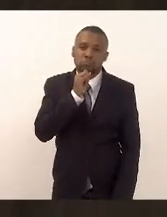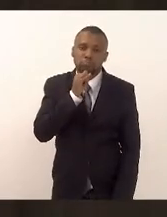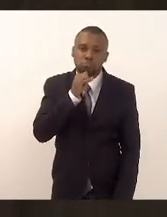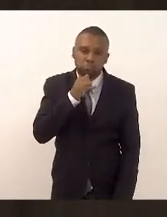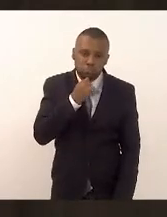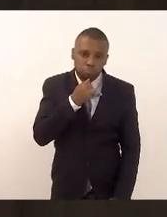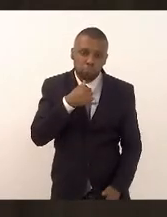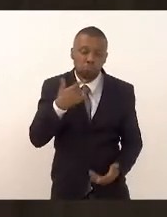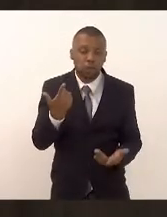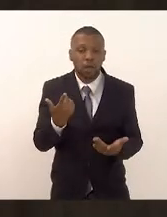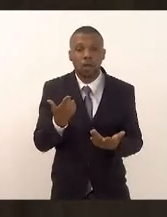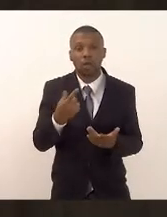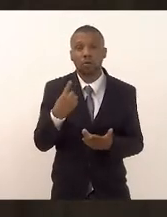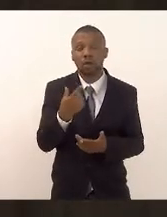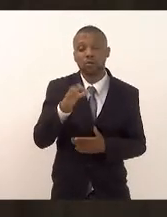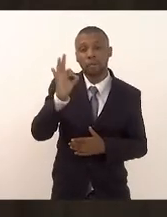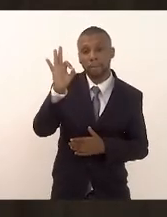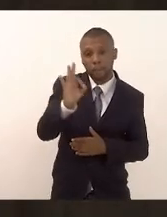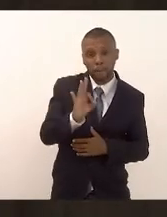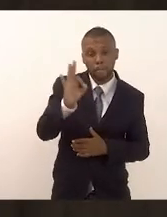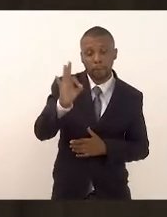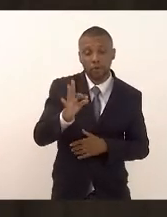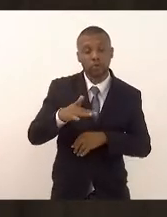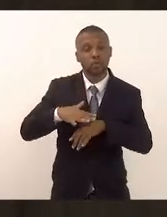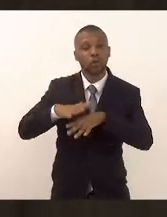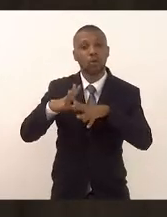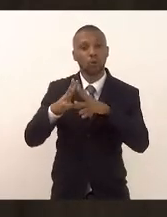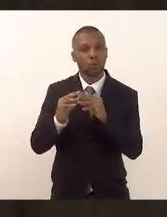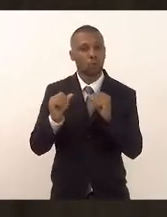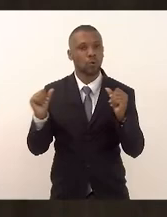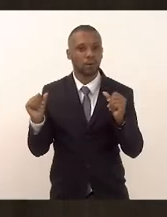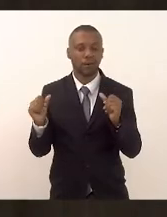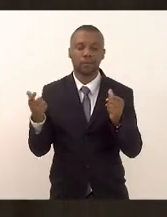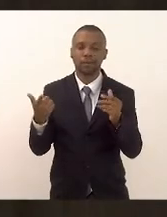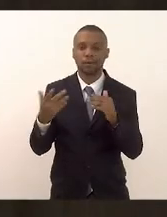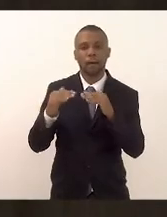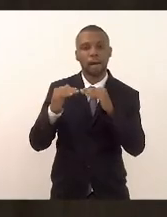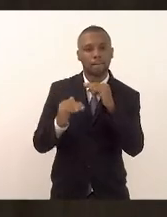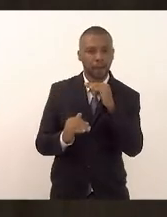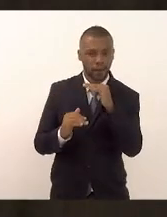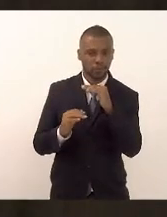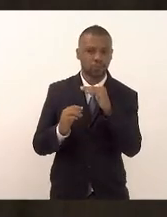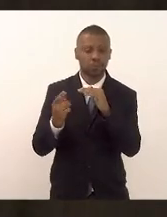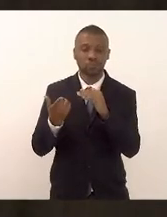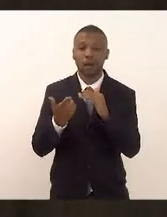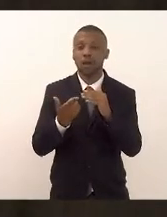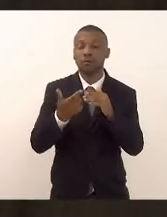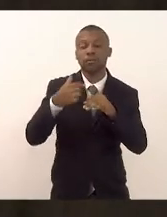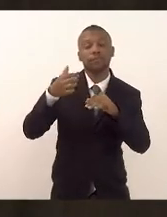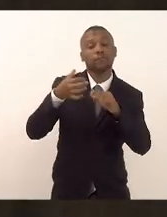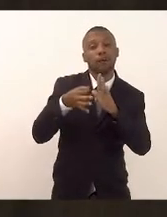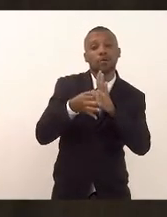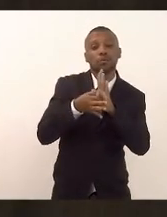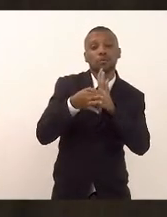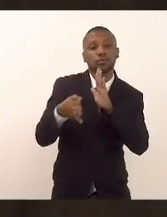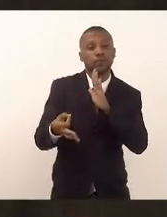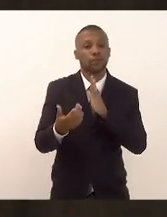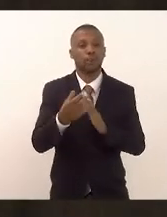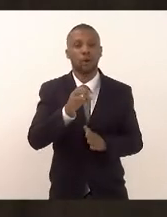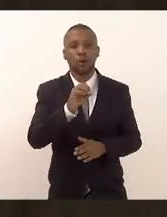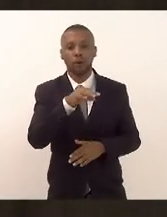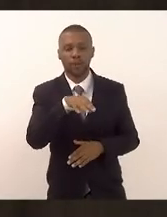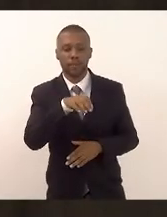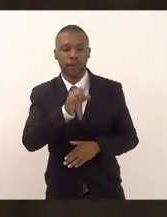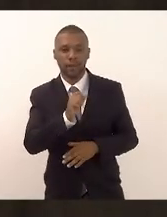nossos indicadores de cura são bem abaixo dos projetados pela Organização Mundial da Saúde. E, ao mesmo